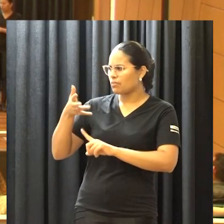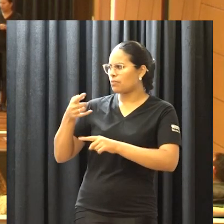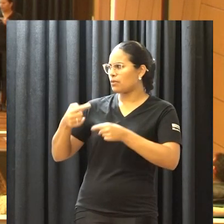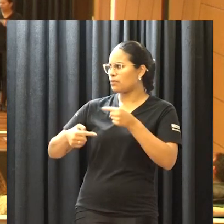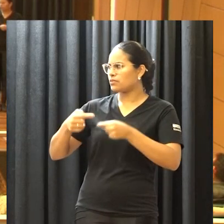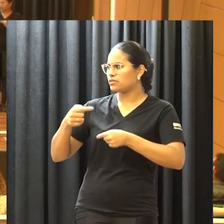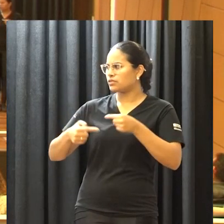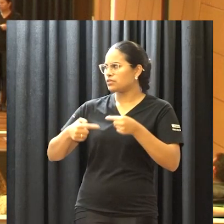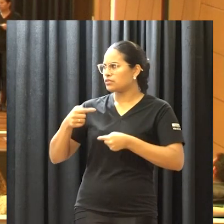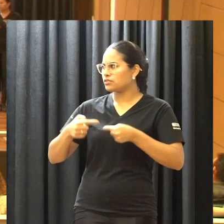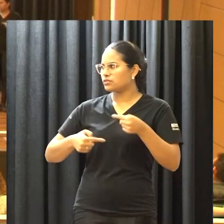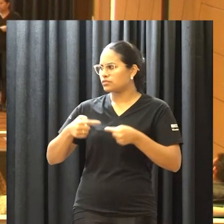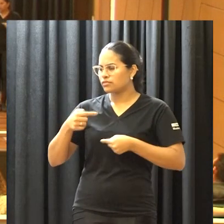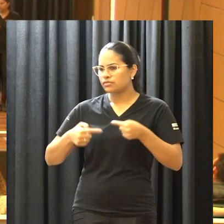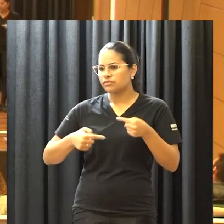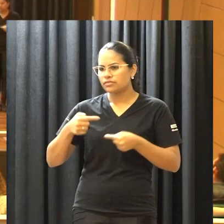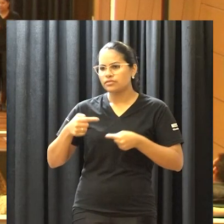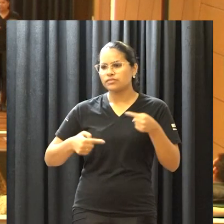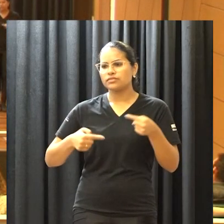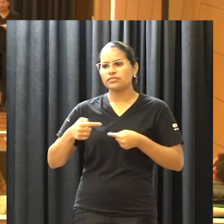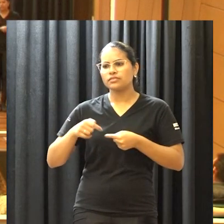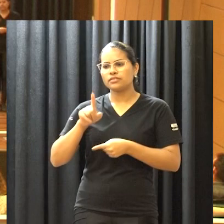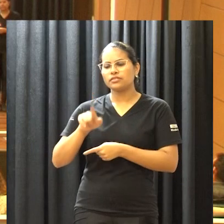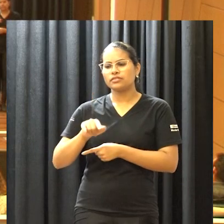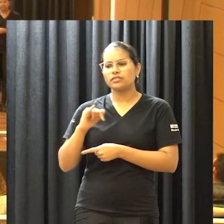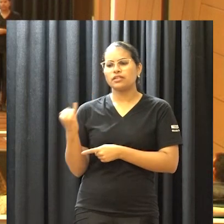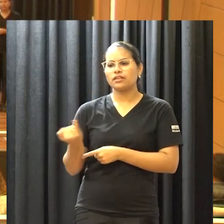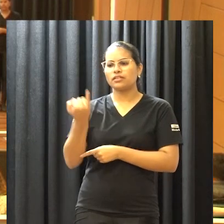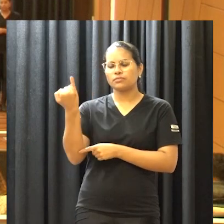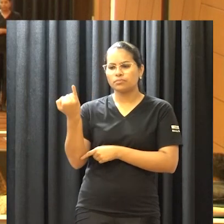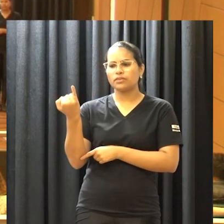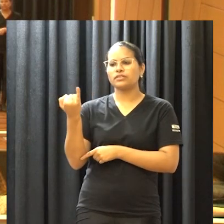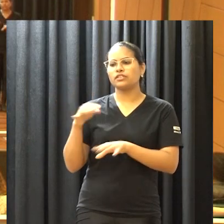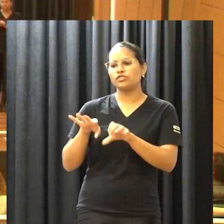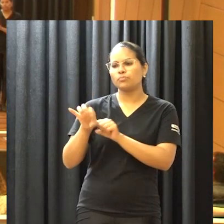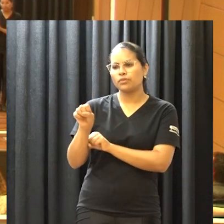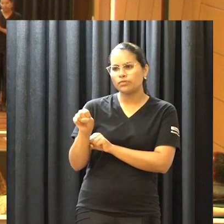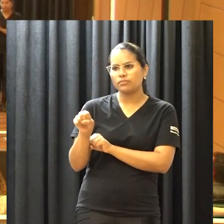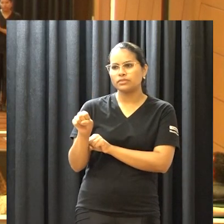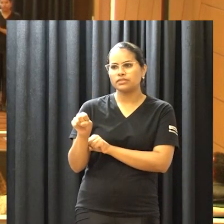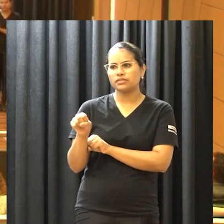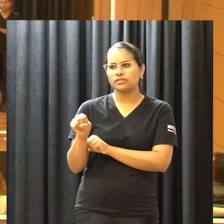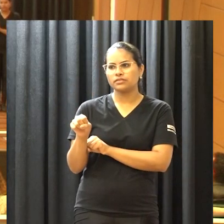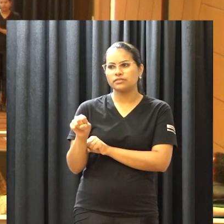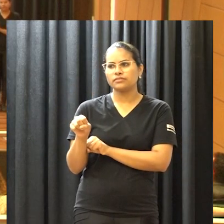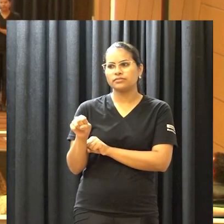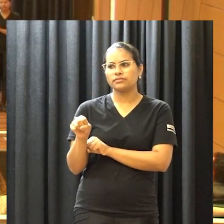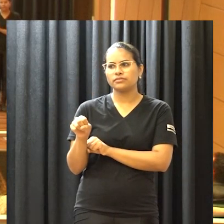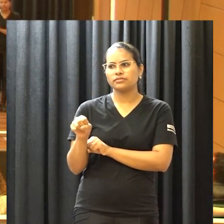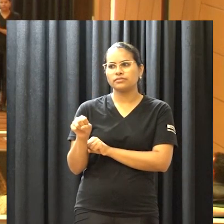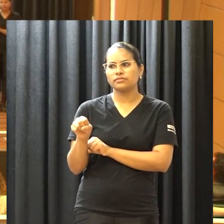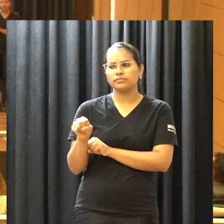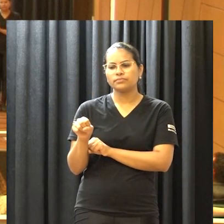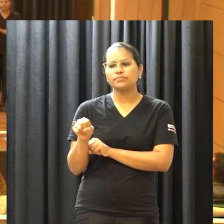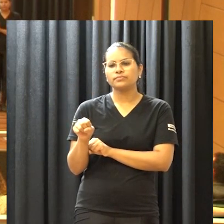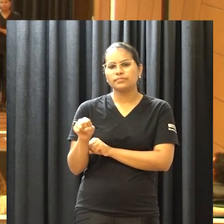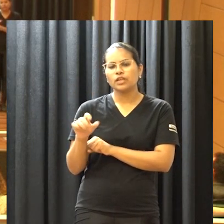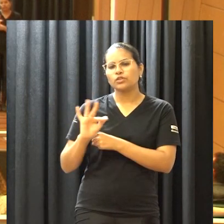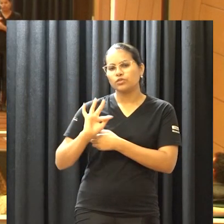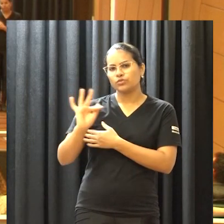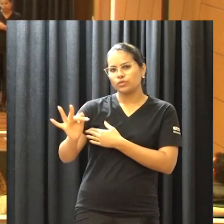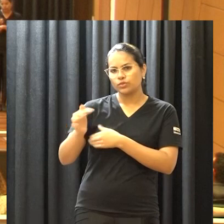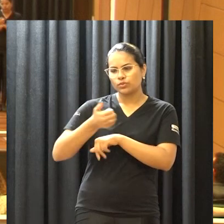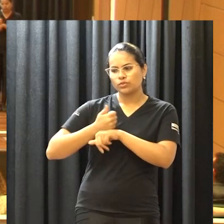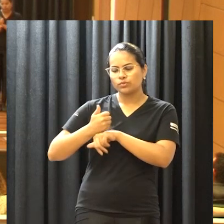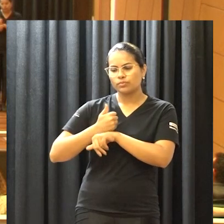da formação, né? da formação dos futuros profissionais,